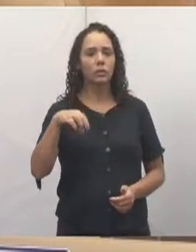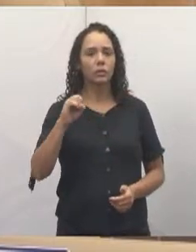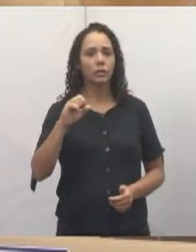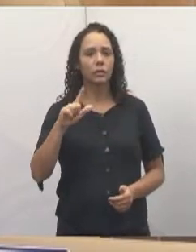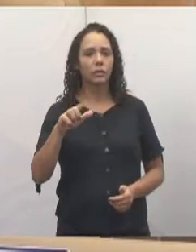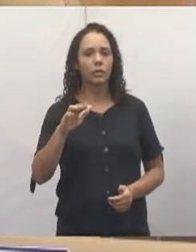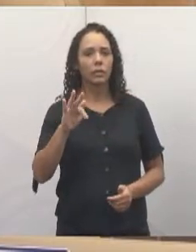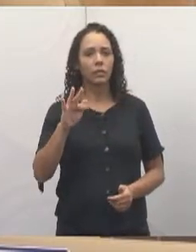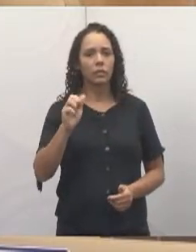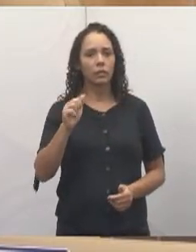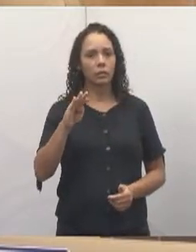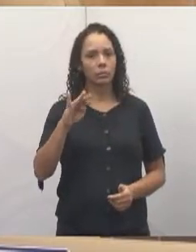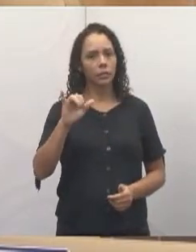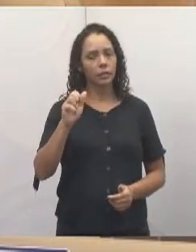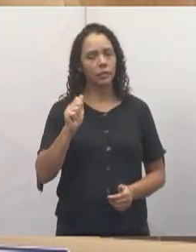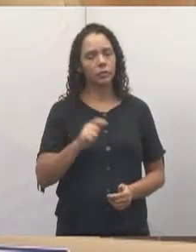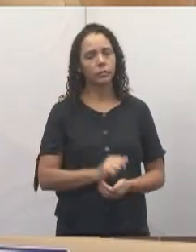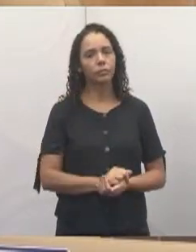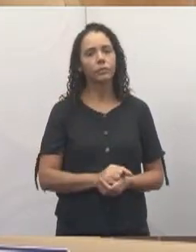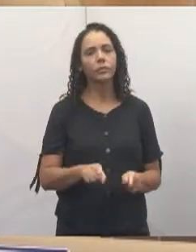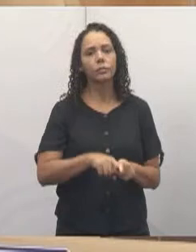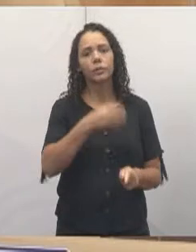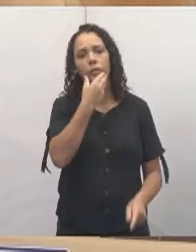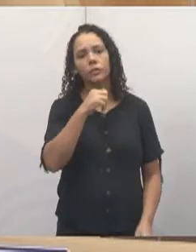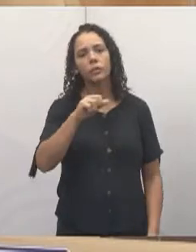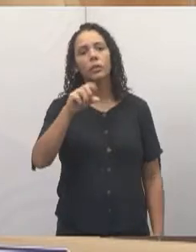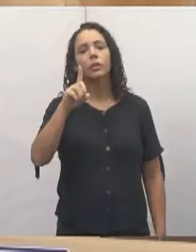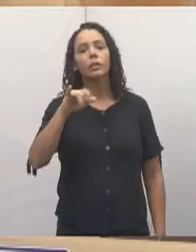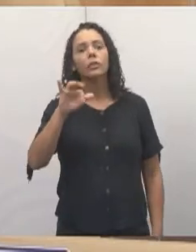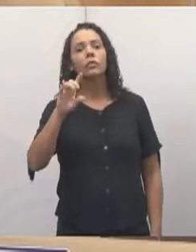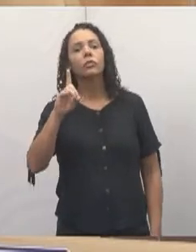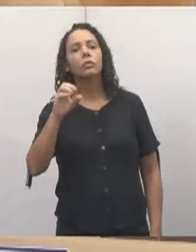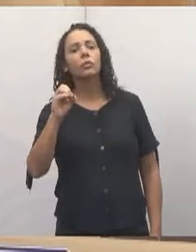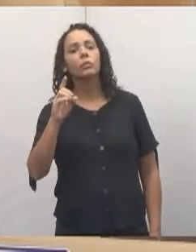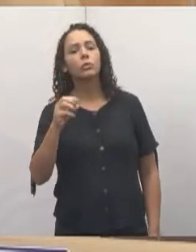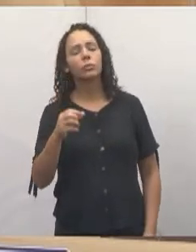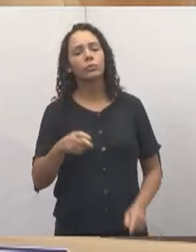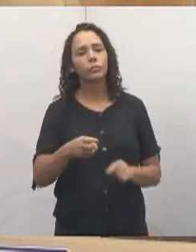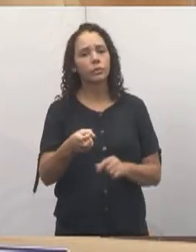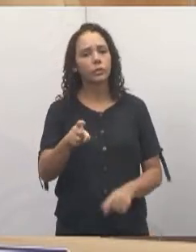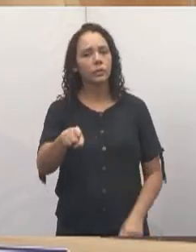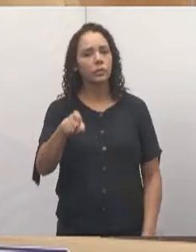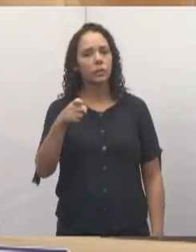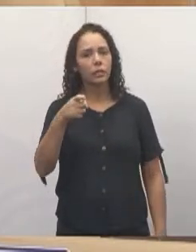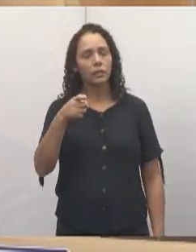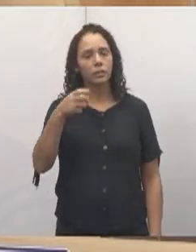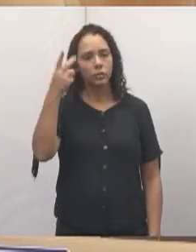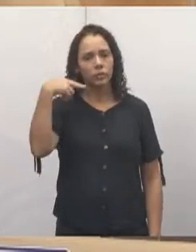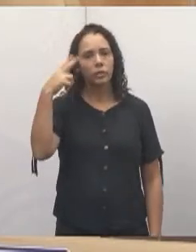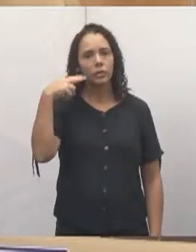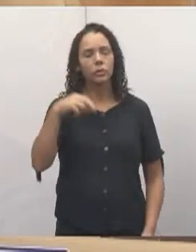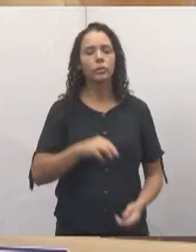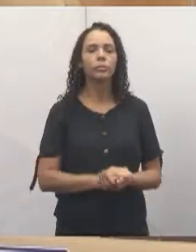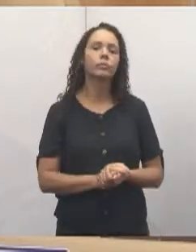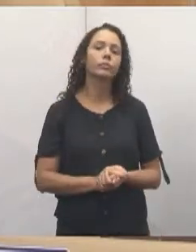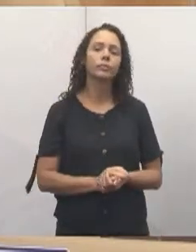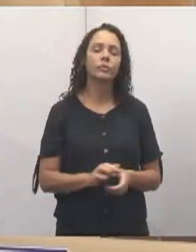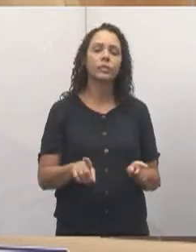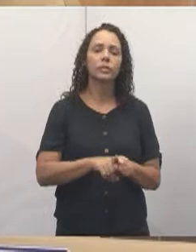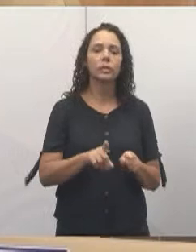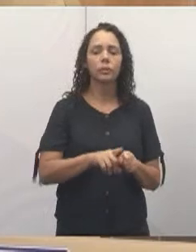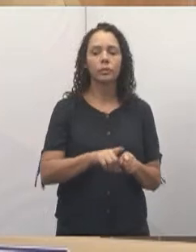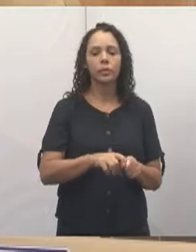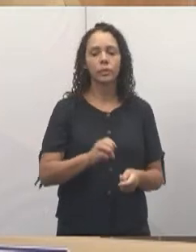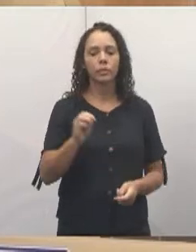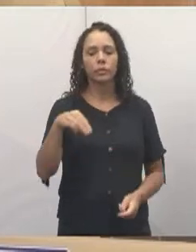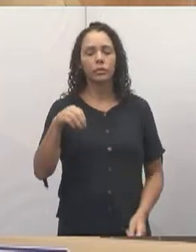Senhor Gildo Francisco dos Santos, ex-vereador desta Casa. Primeiro Sargento da Polícia Militar, senhor Moreno, que está aqui também representando o